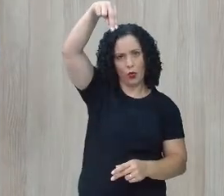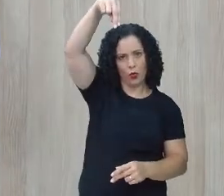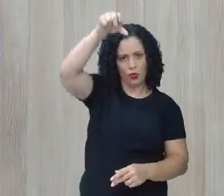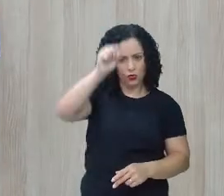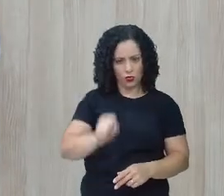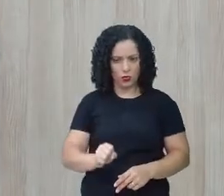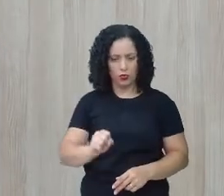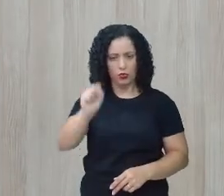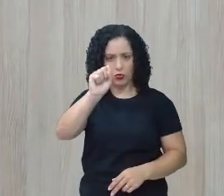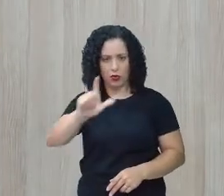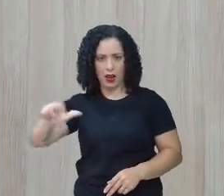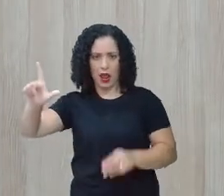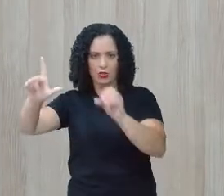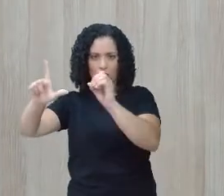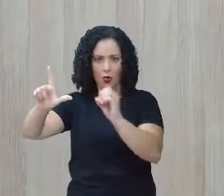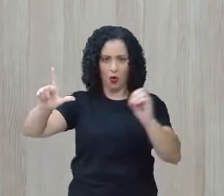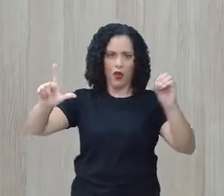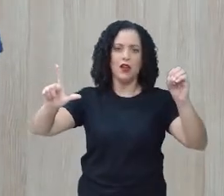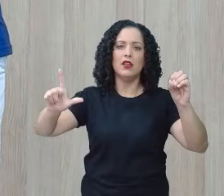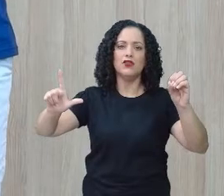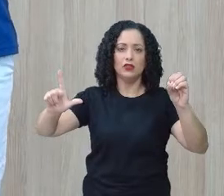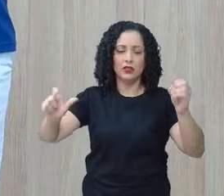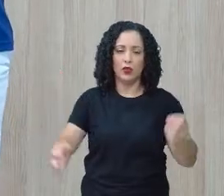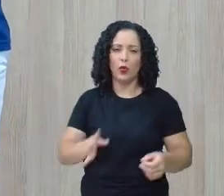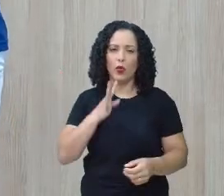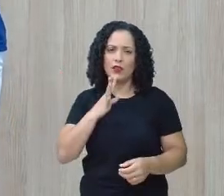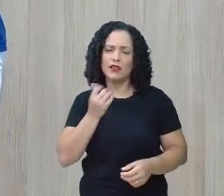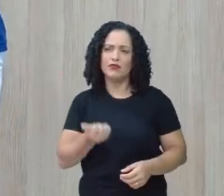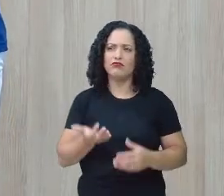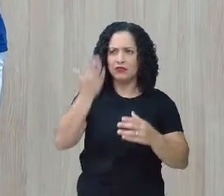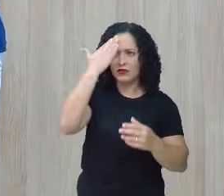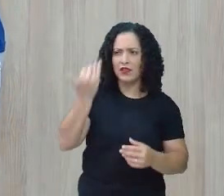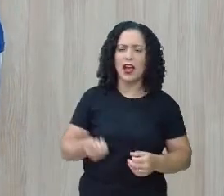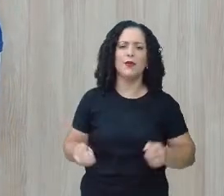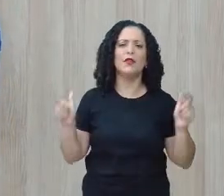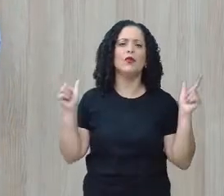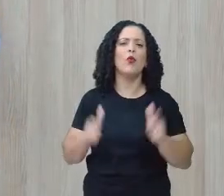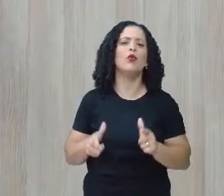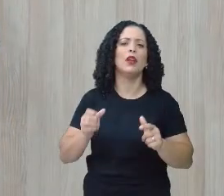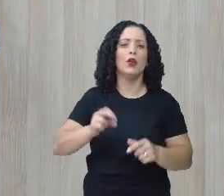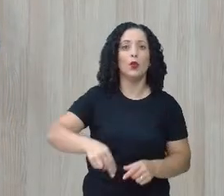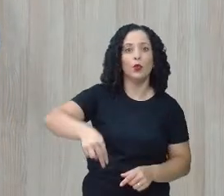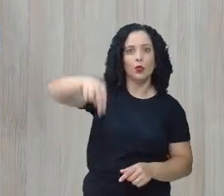oeste, então você sabendo, né, onde é o norte, por